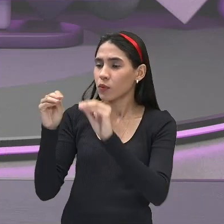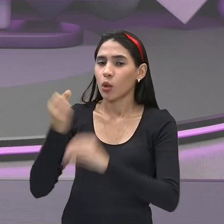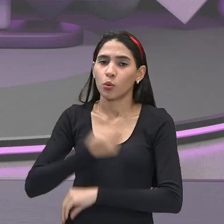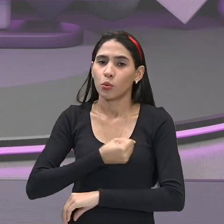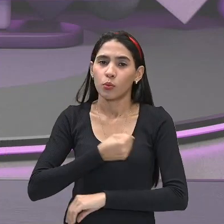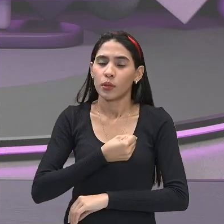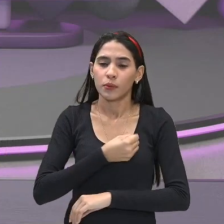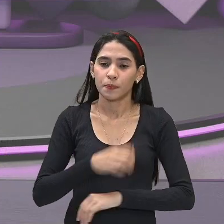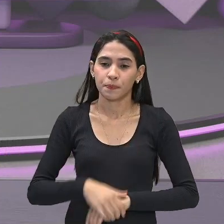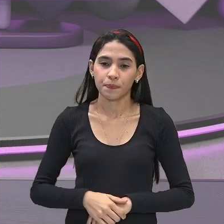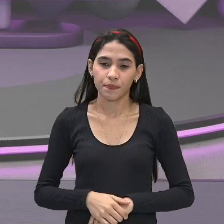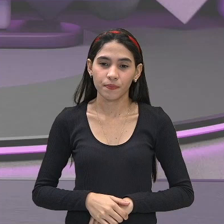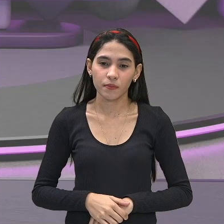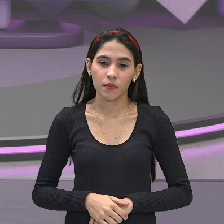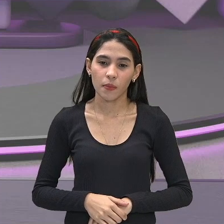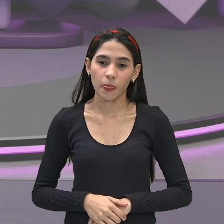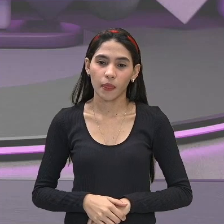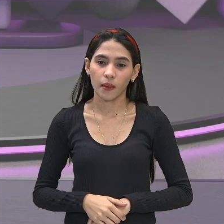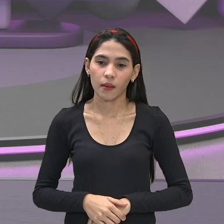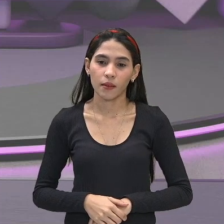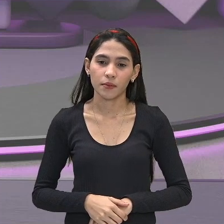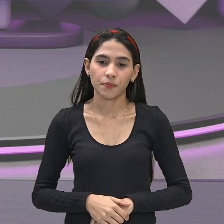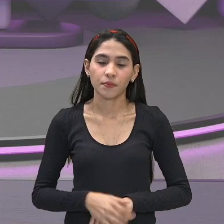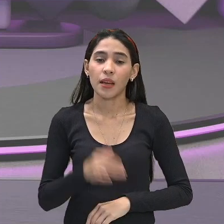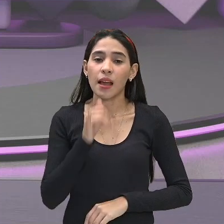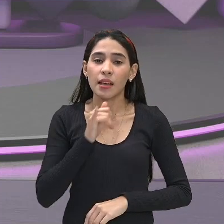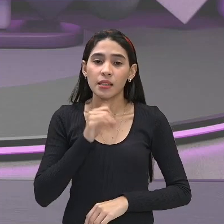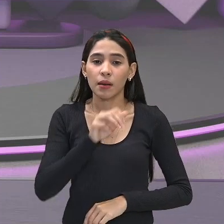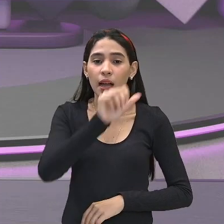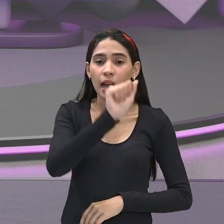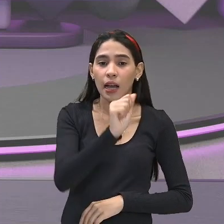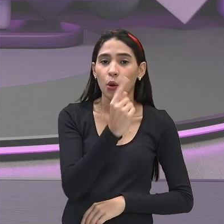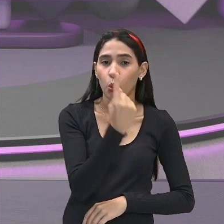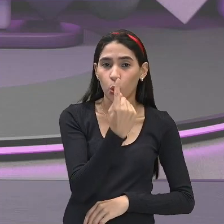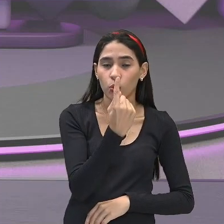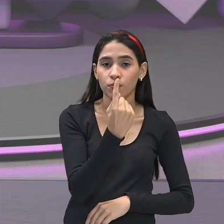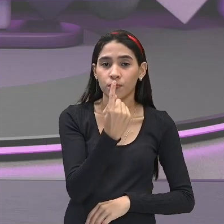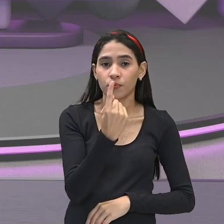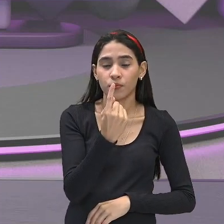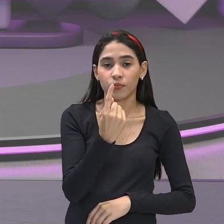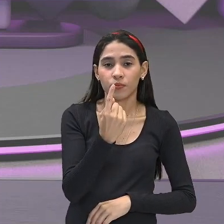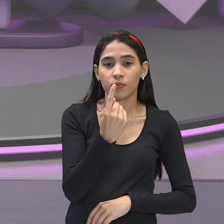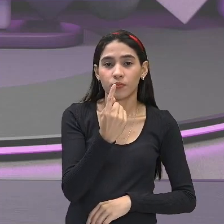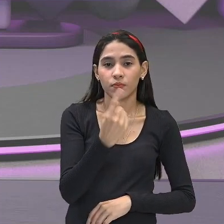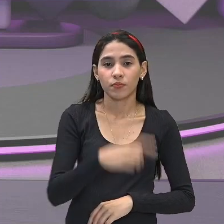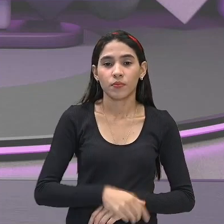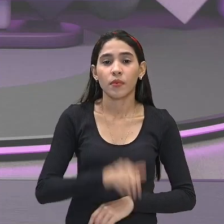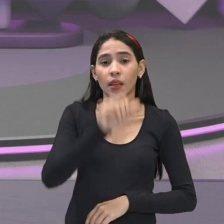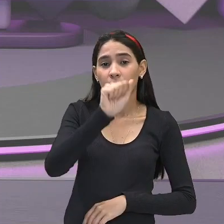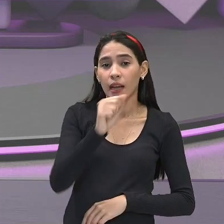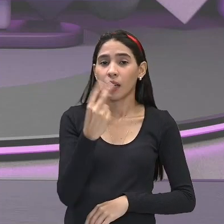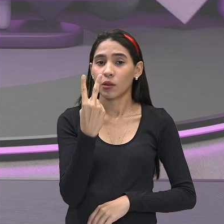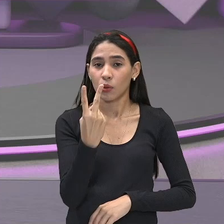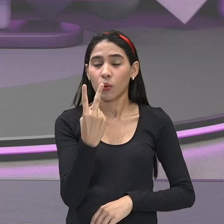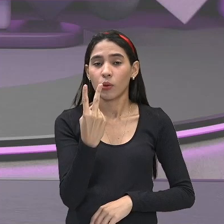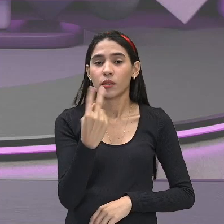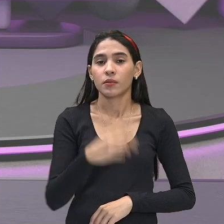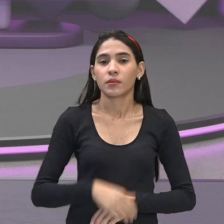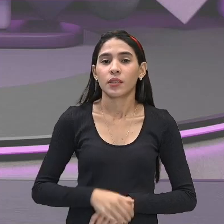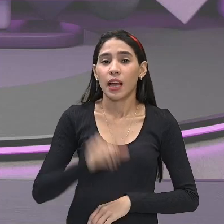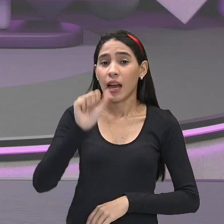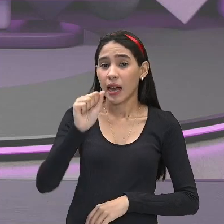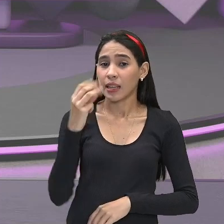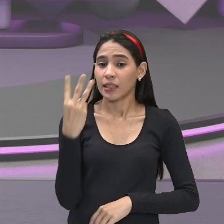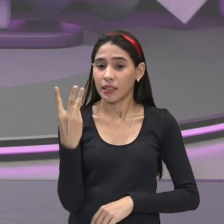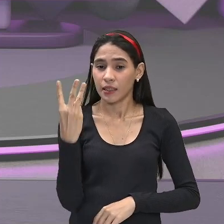que eu quiser. Então veja, A1 é o primeiro termo da sequência, A2, segundo termo,